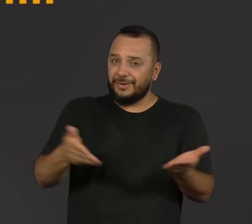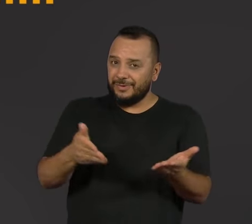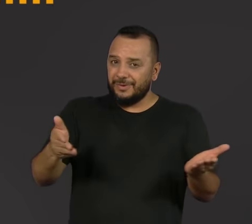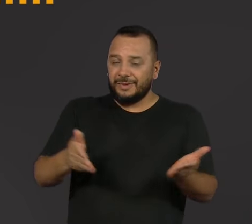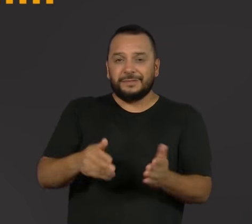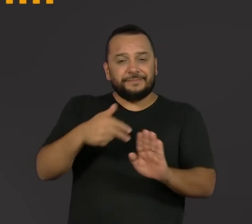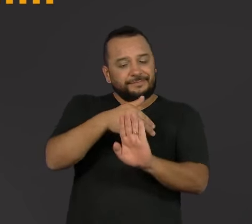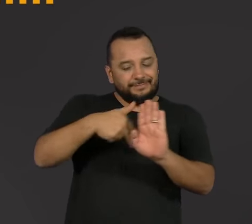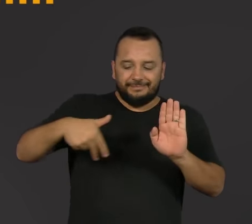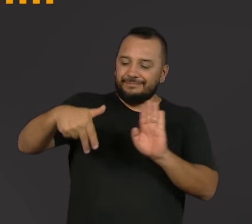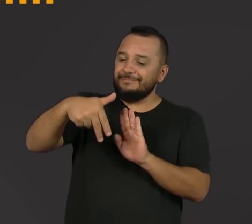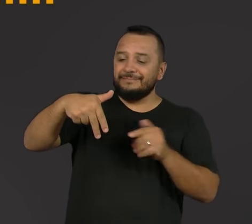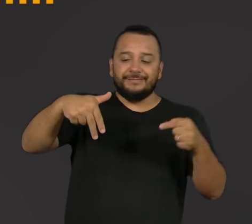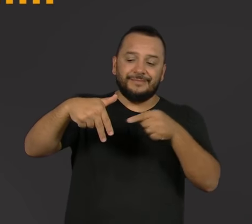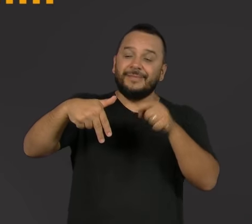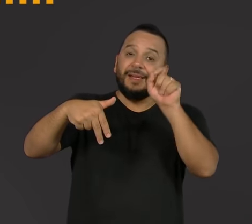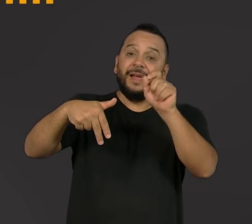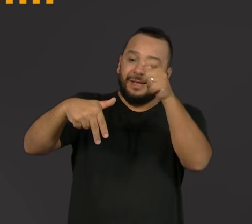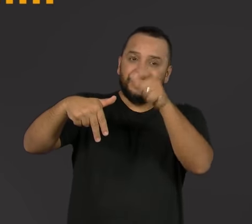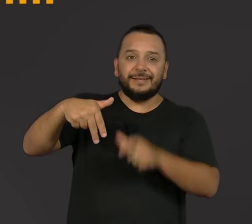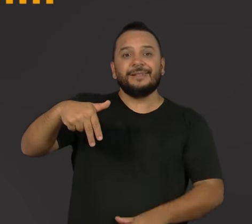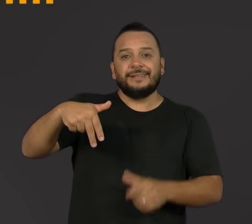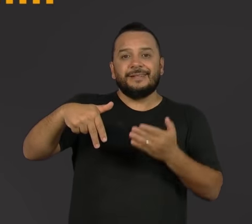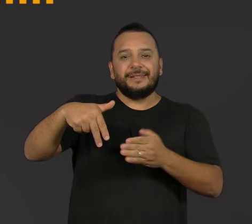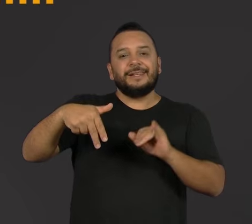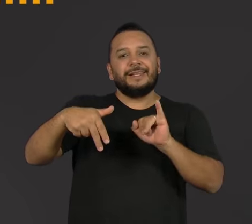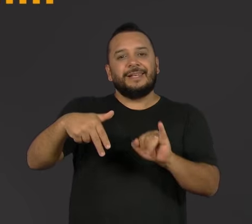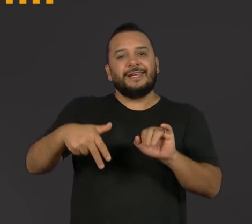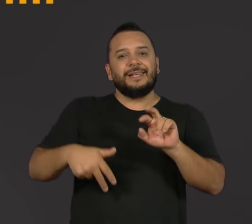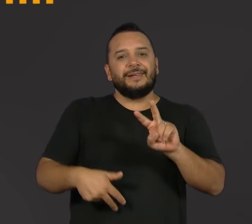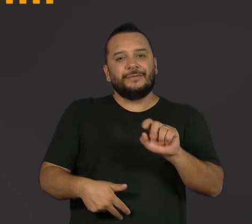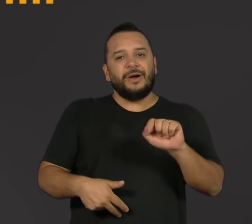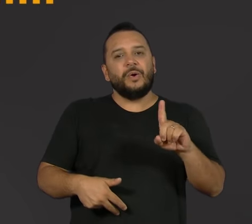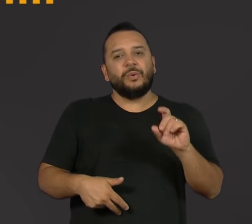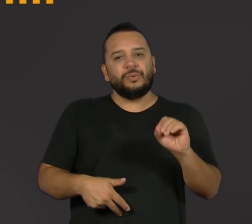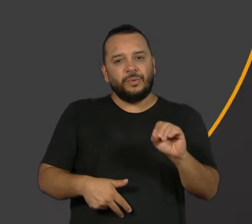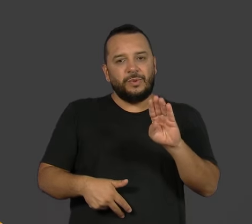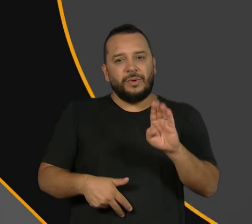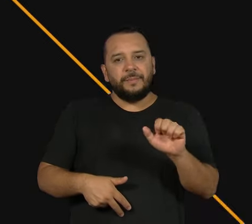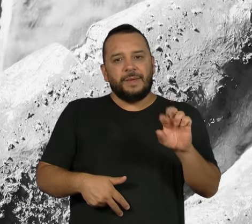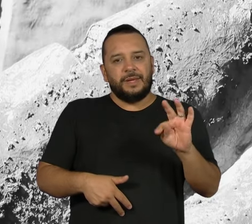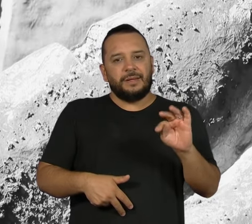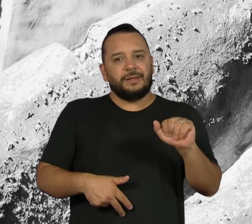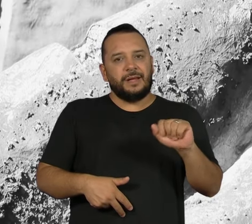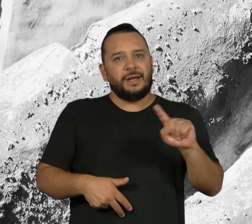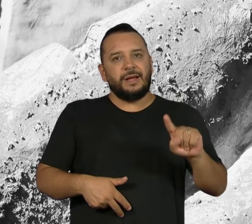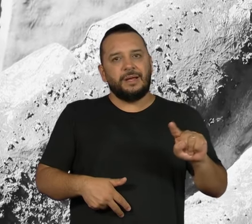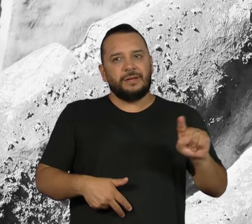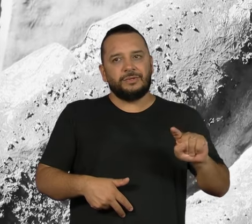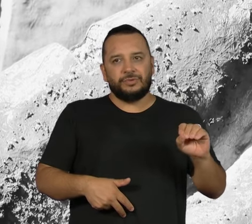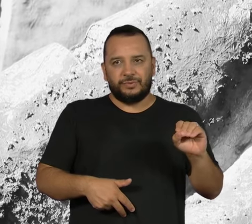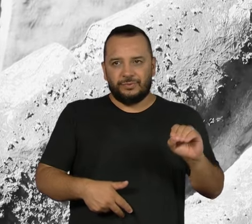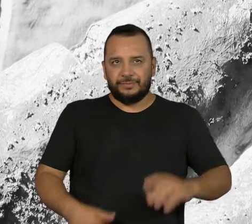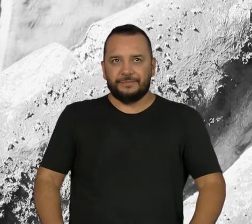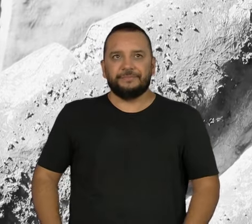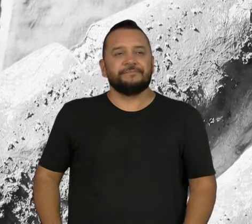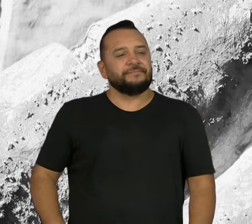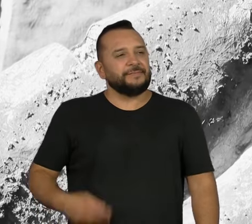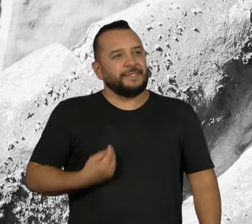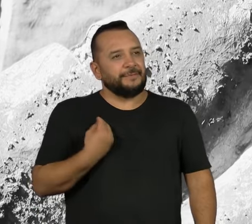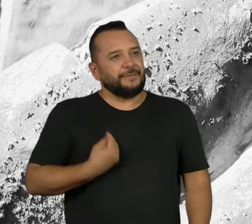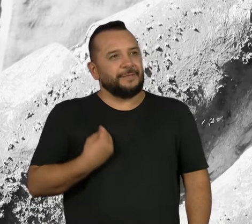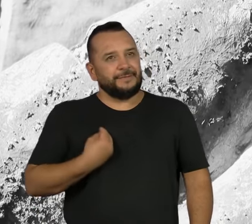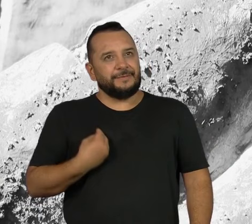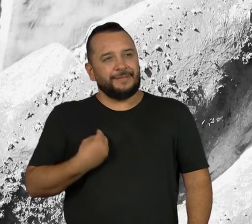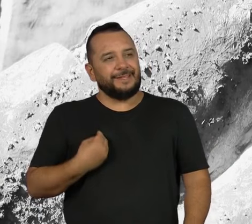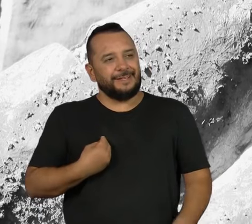quem mostra a cara para o Brasil é Evaldo Bertazzo. A longevidade é um grande mito